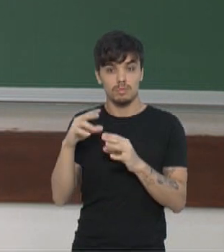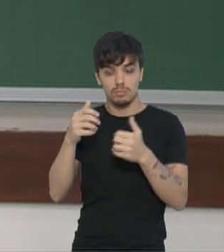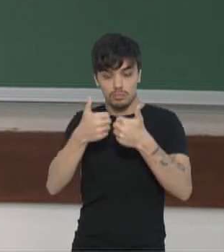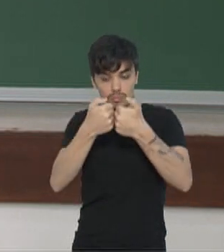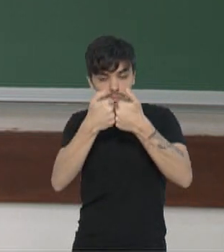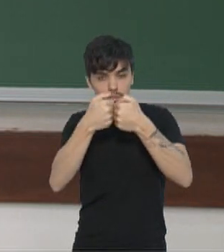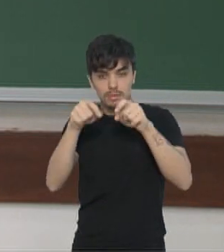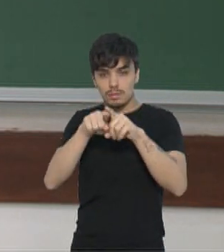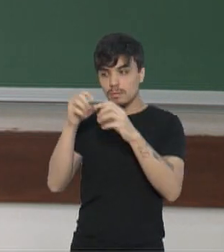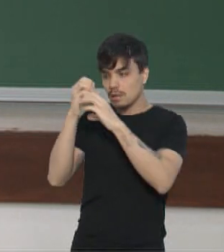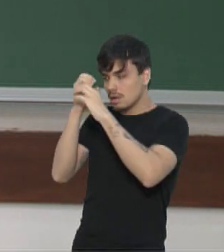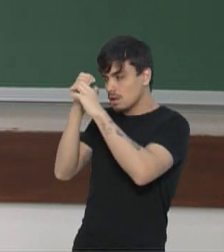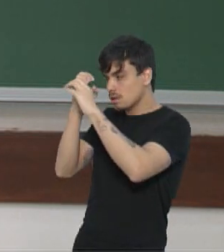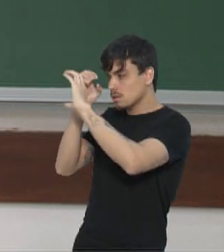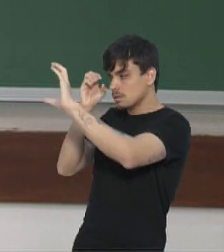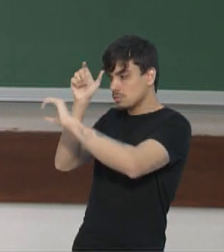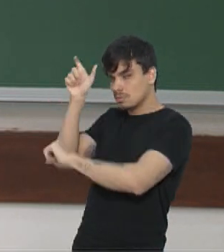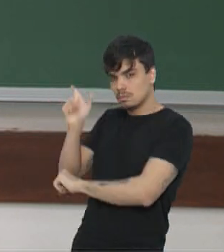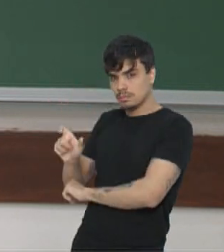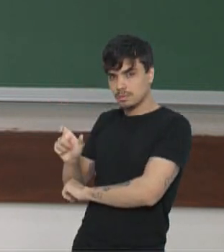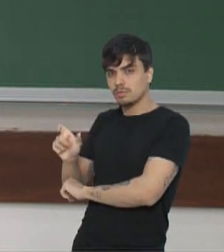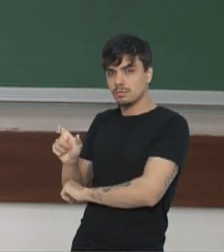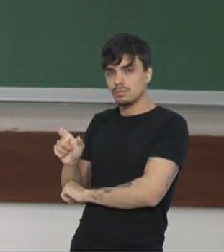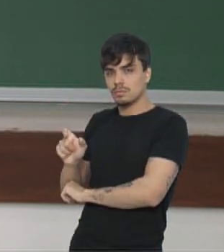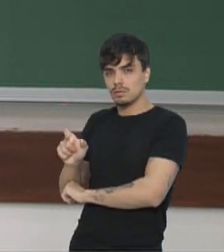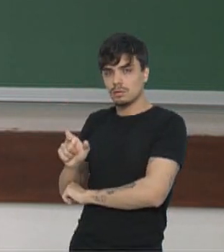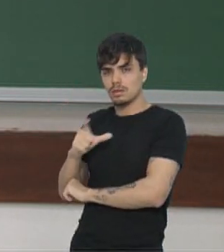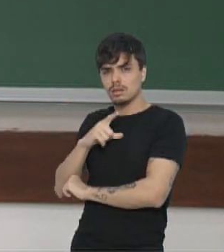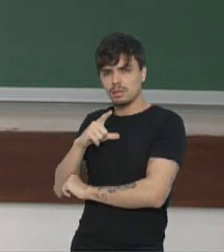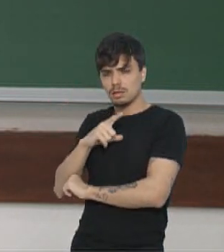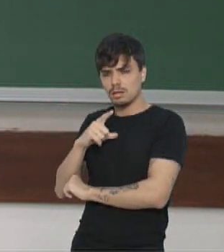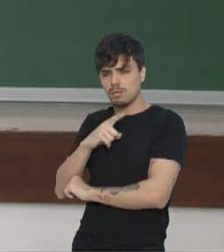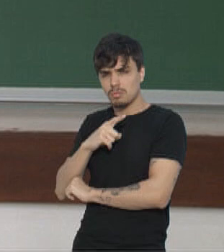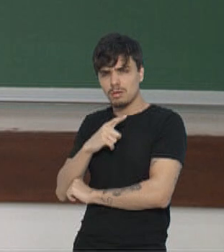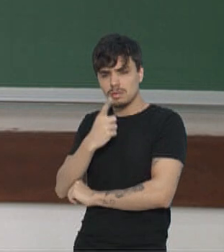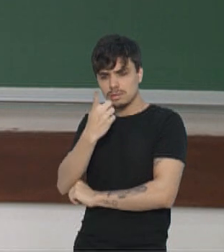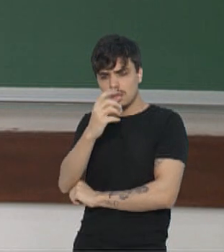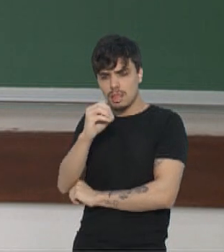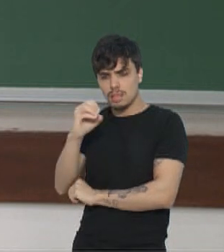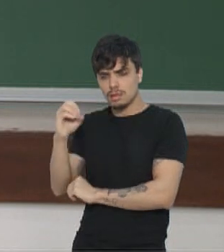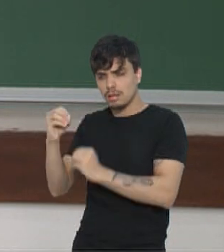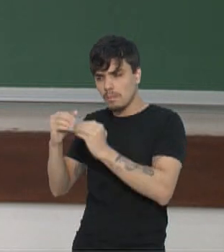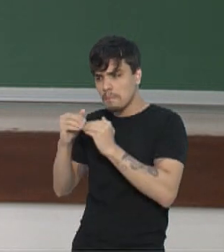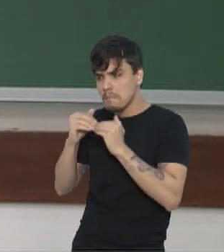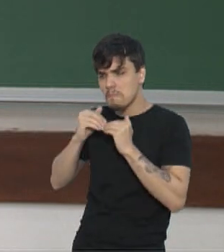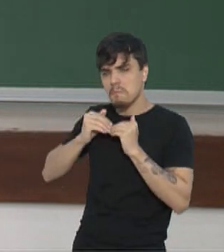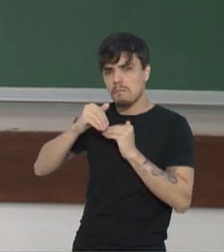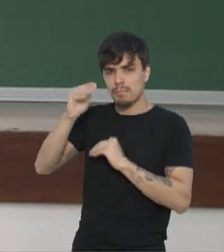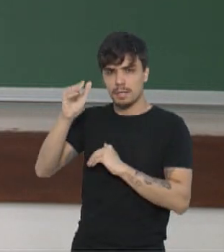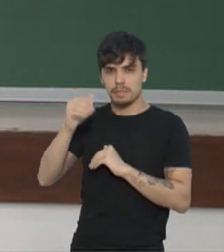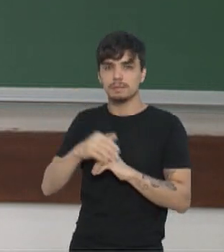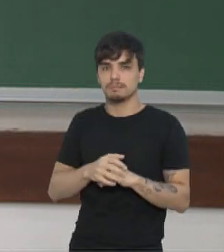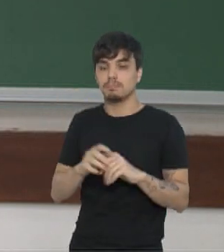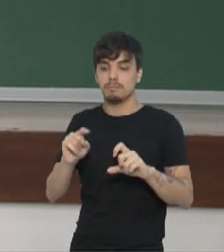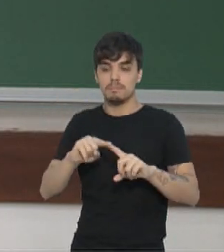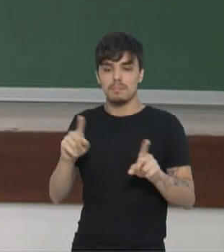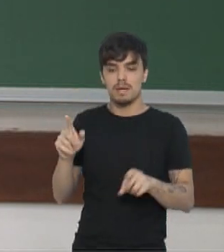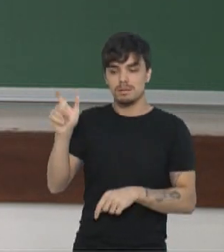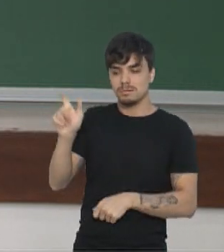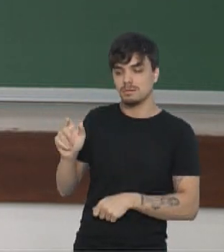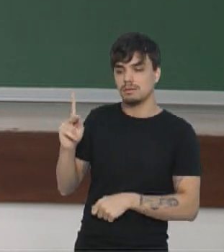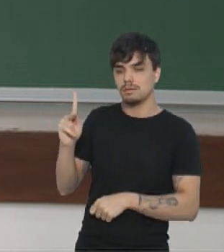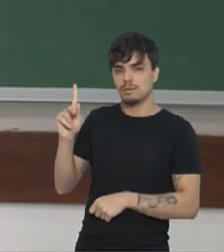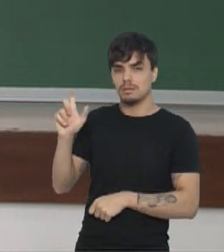que a nossa é apenas uma de centenas de galáxias. Então o Kepler ainda não sabia nada